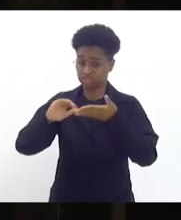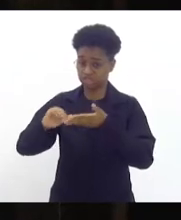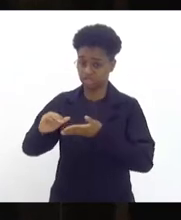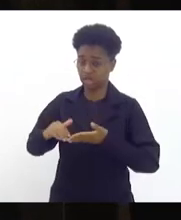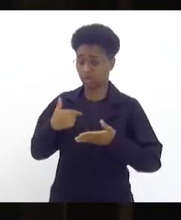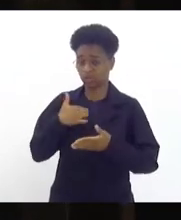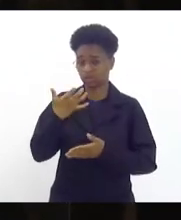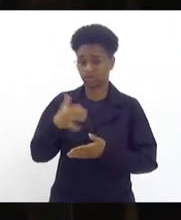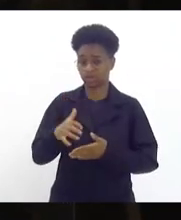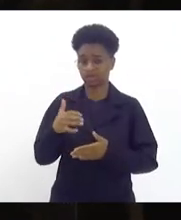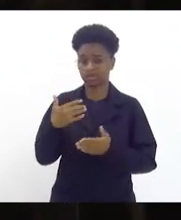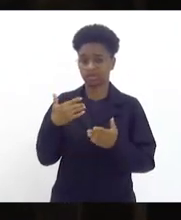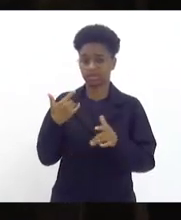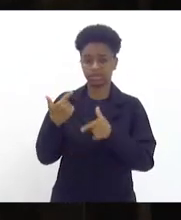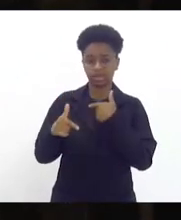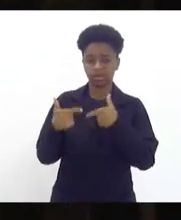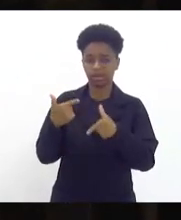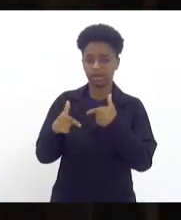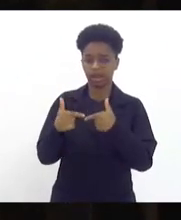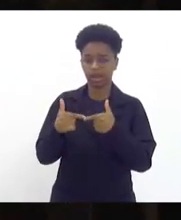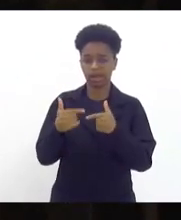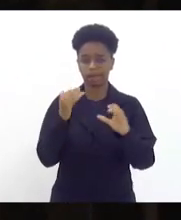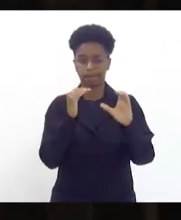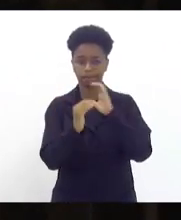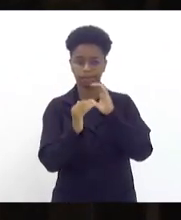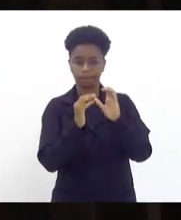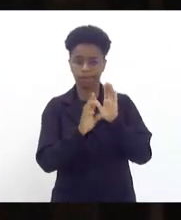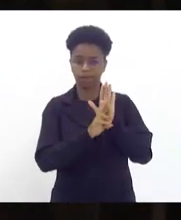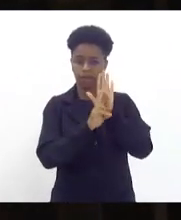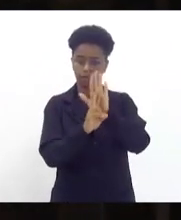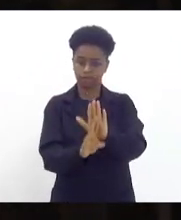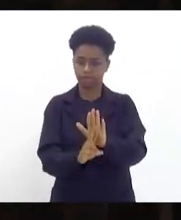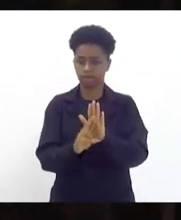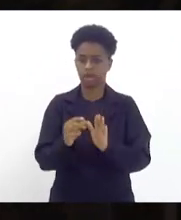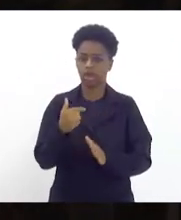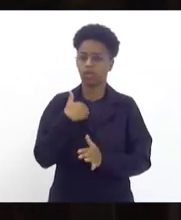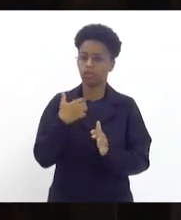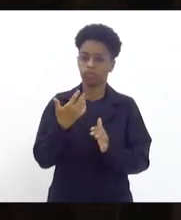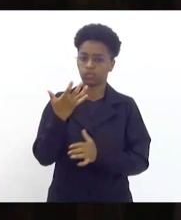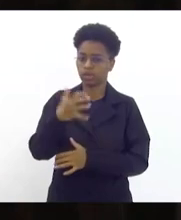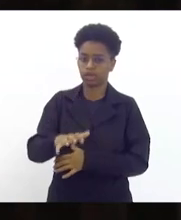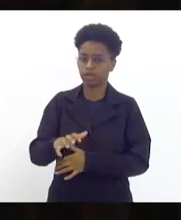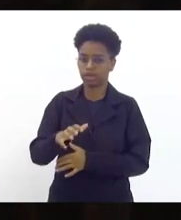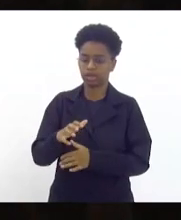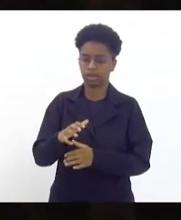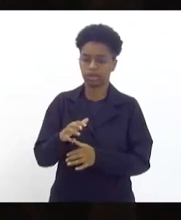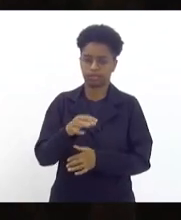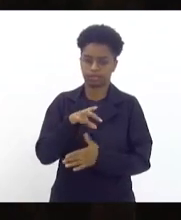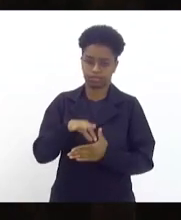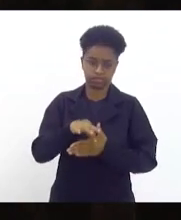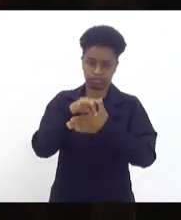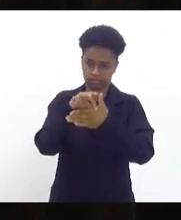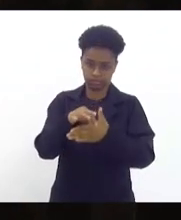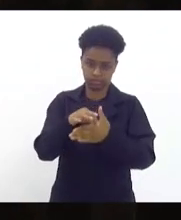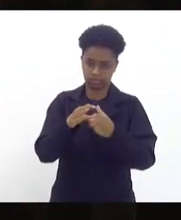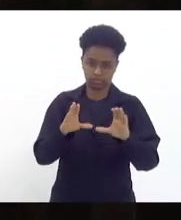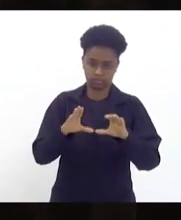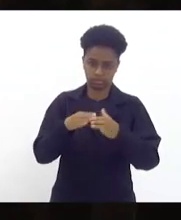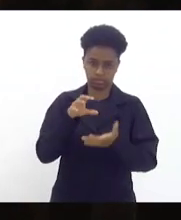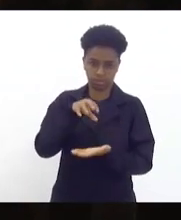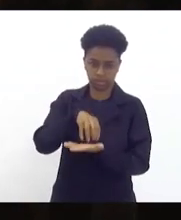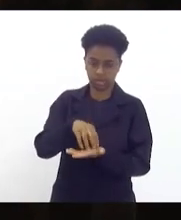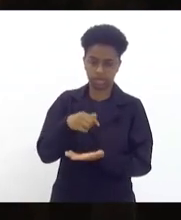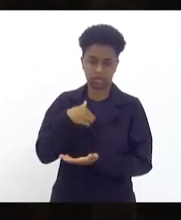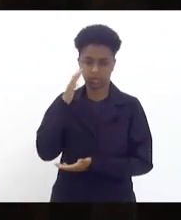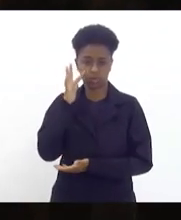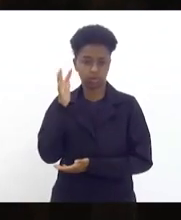como porta voz e que eu queria Comandar um batalhão eu não imaginei que me fosse ser da missão de